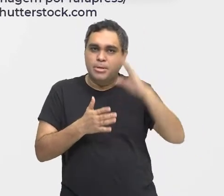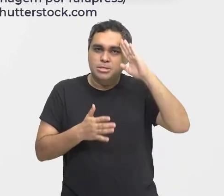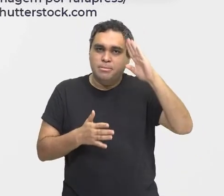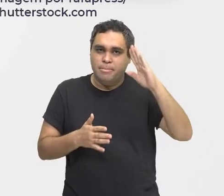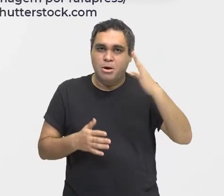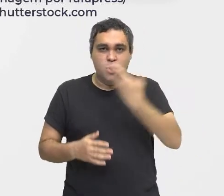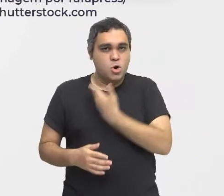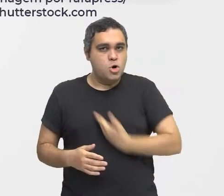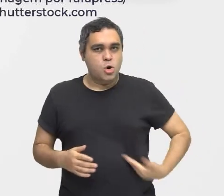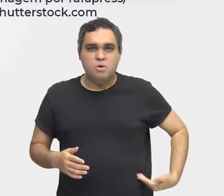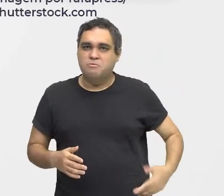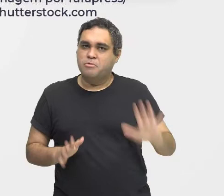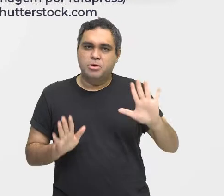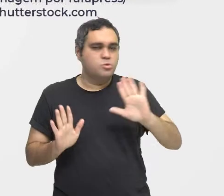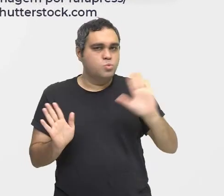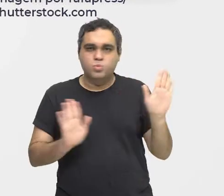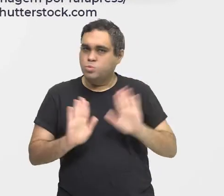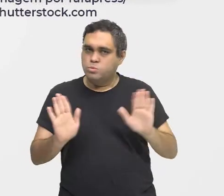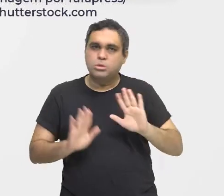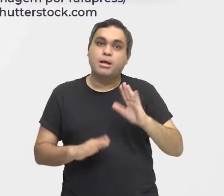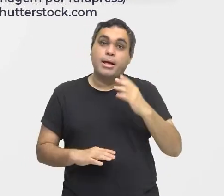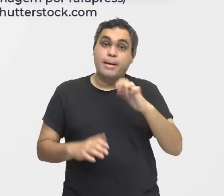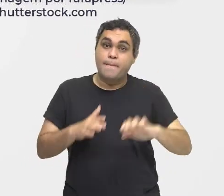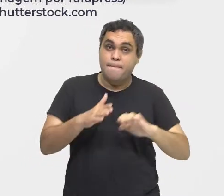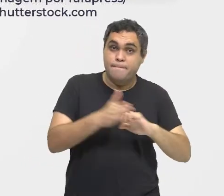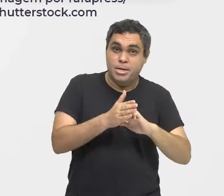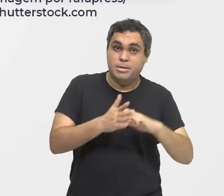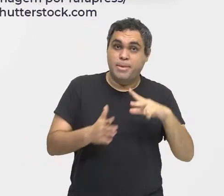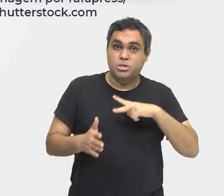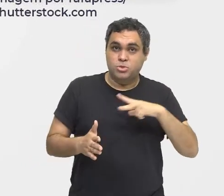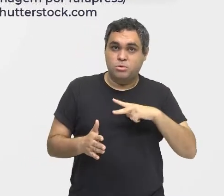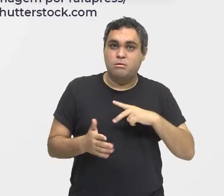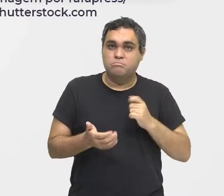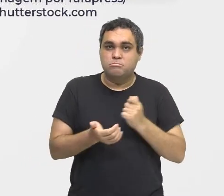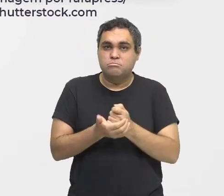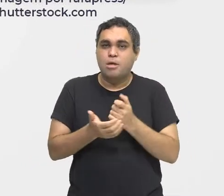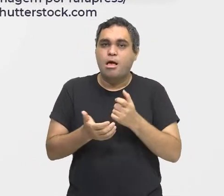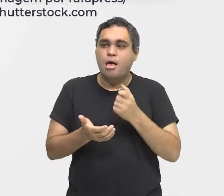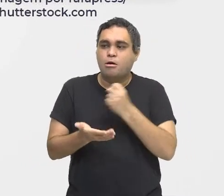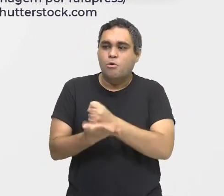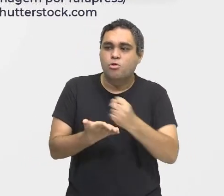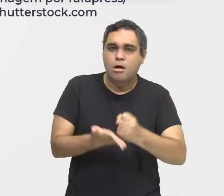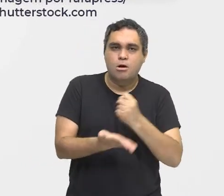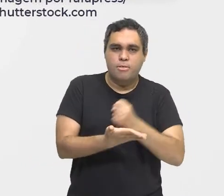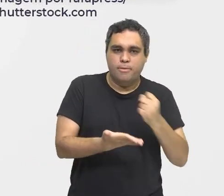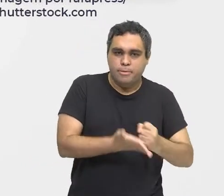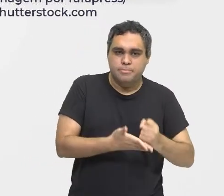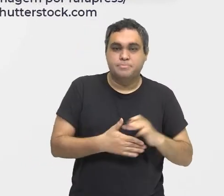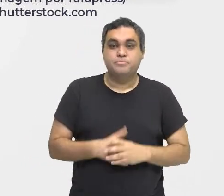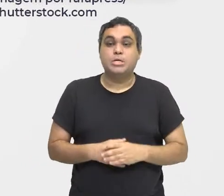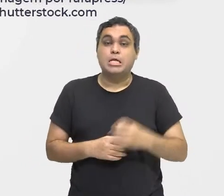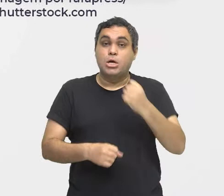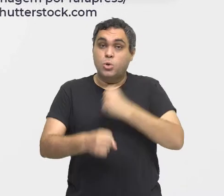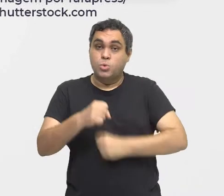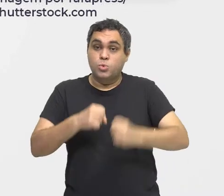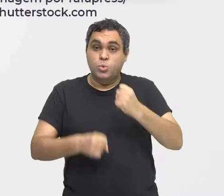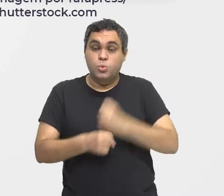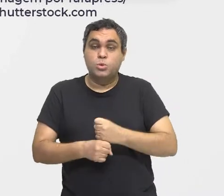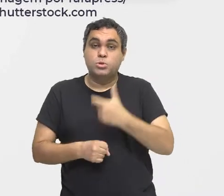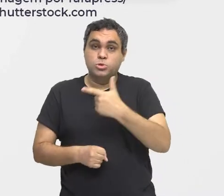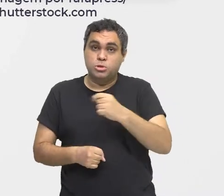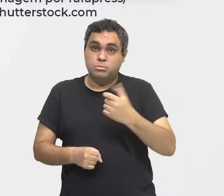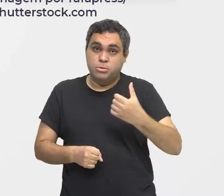Mundial, o Brasil, em 2009, a gente observa que o país ele foi o que mais aumentou